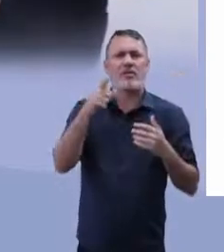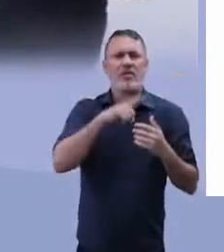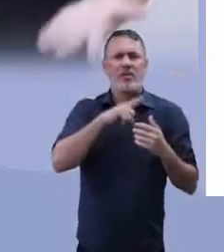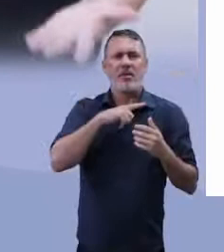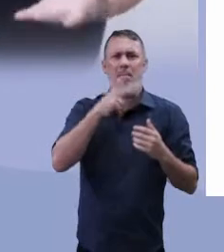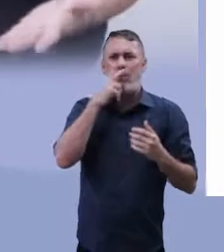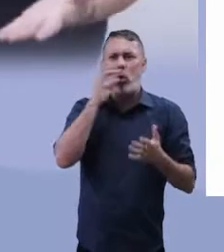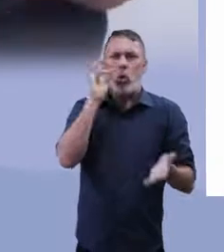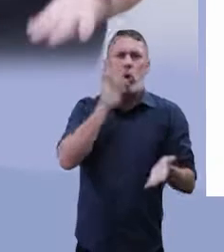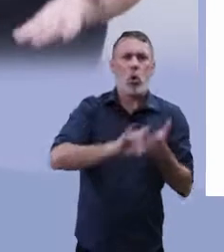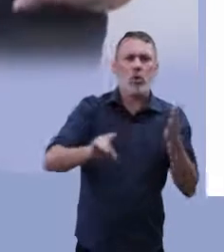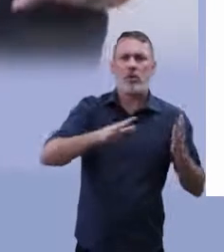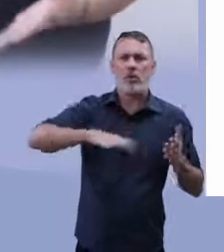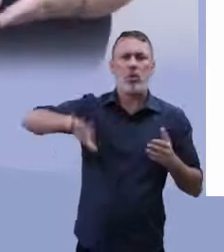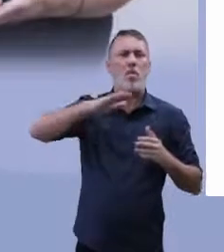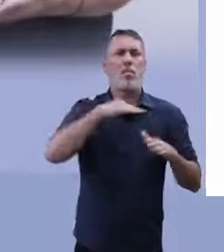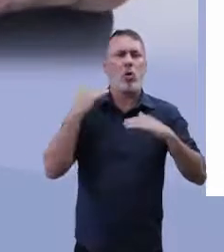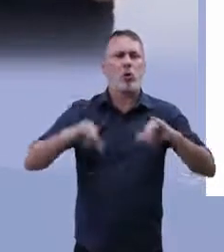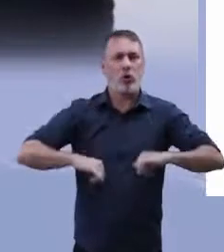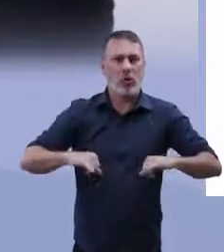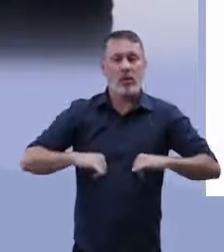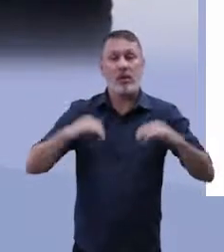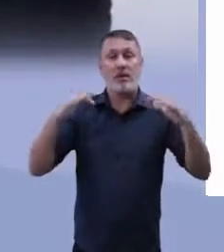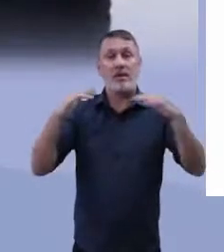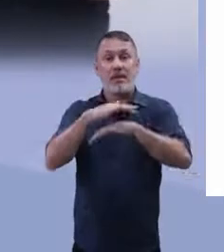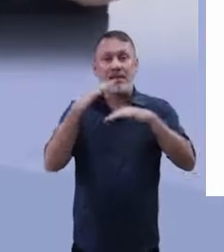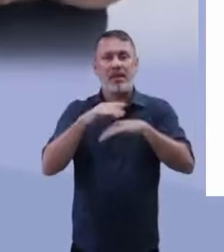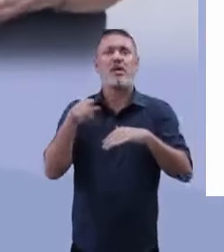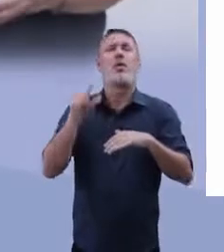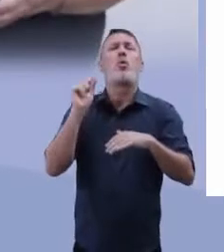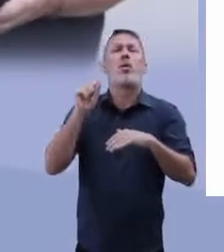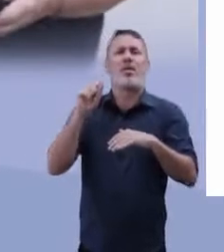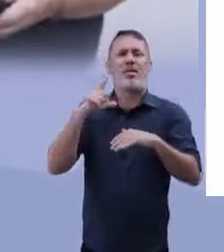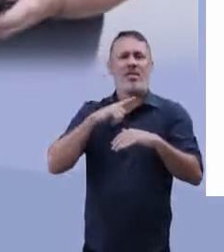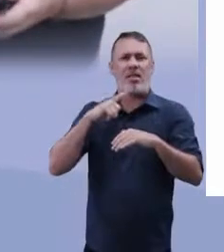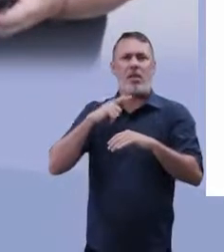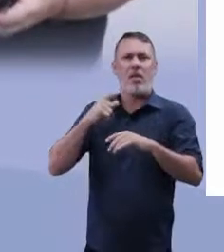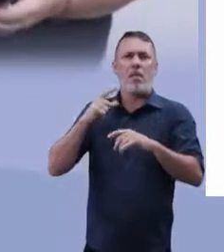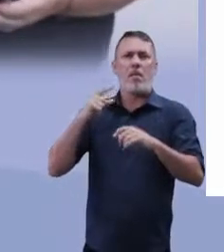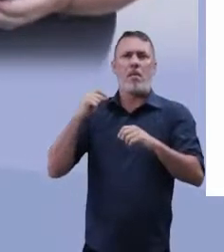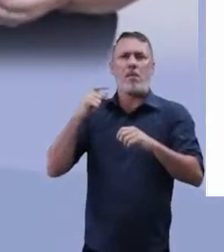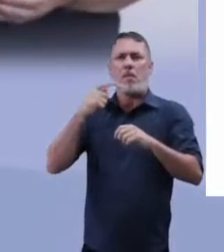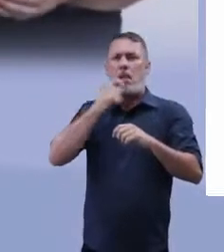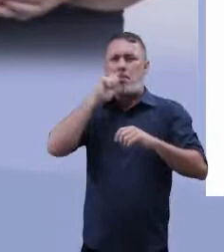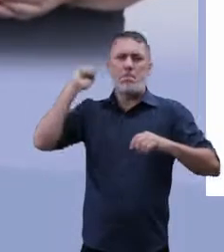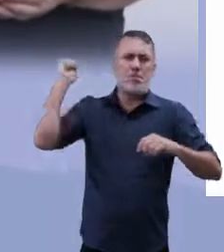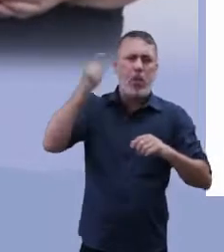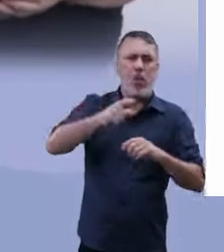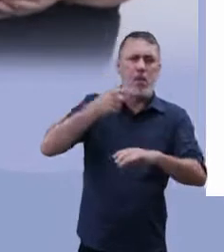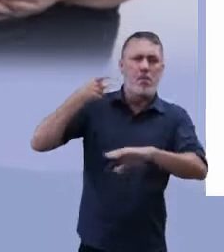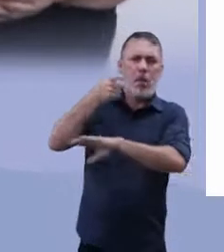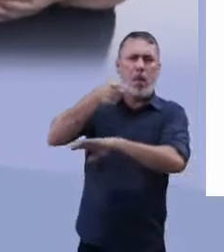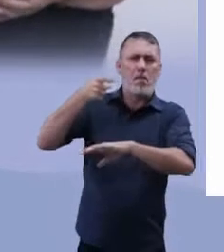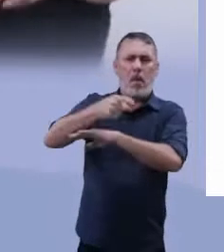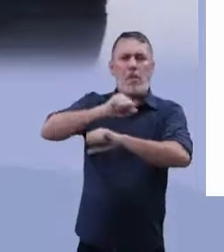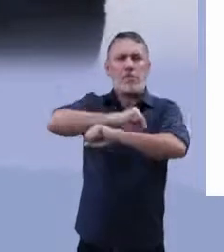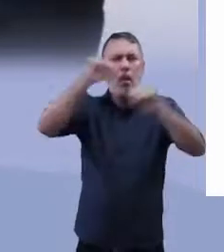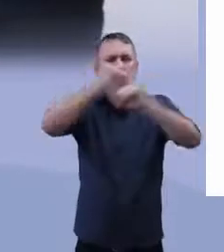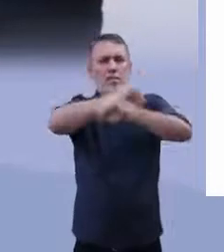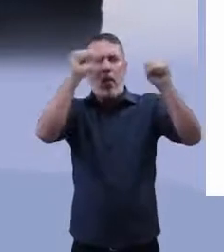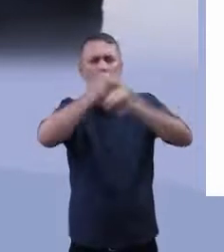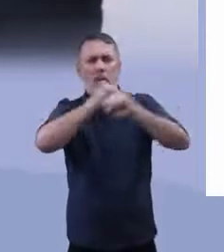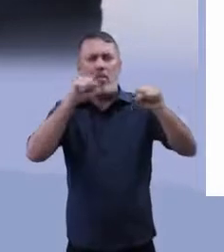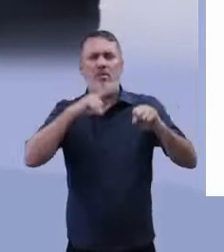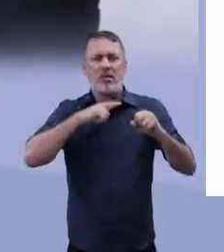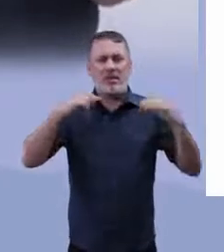em profundo estado de ódio e de amargura. Essa cidade será bombardeada por muitas horas seguidas e ela receberá sobre